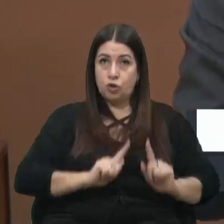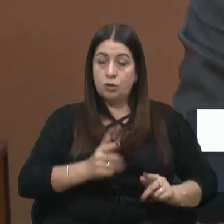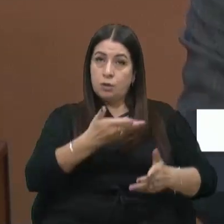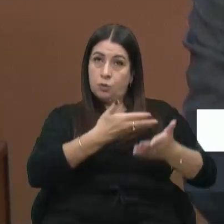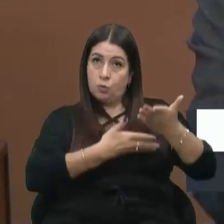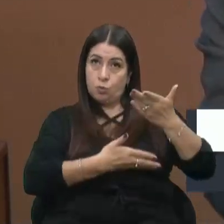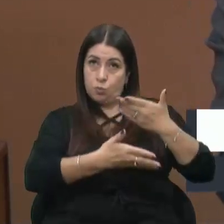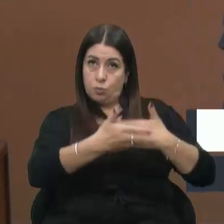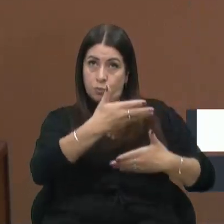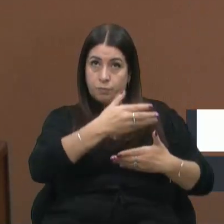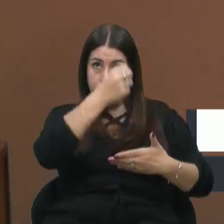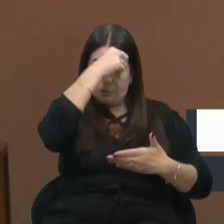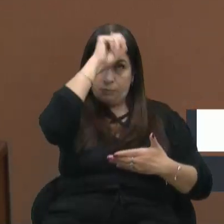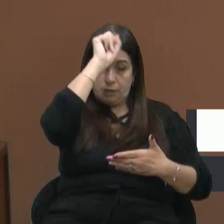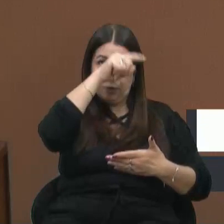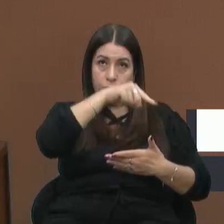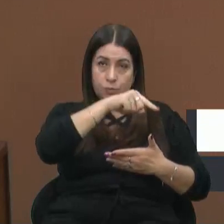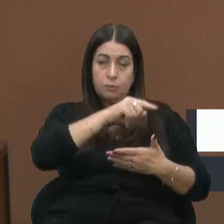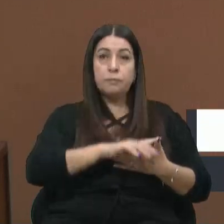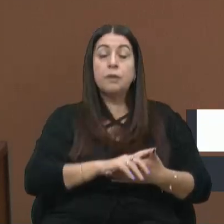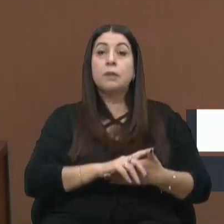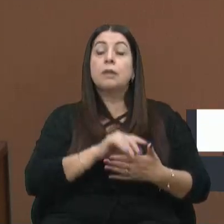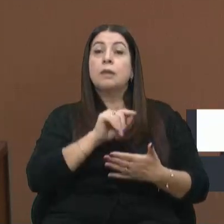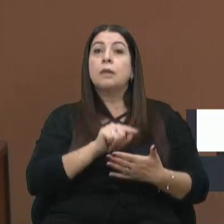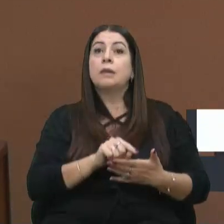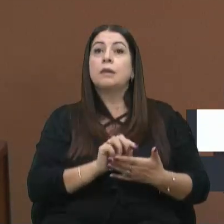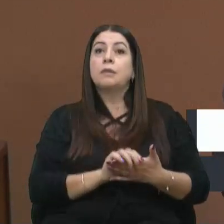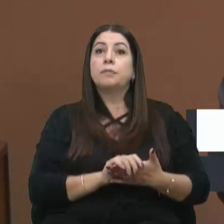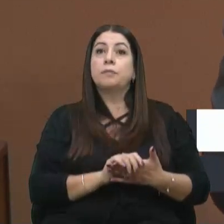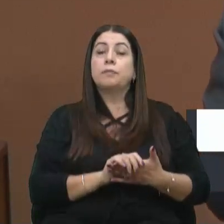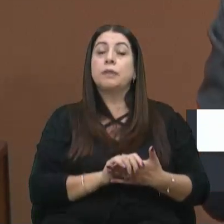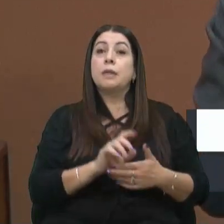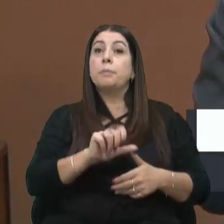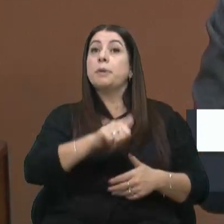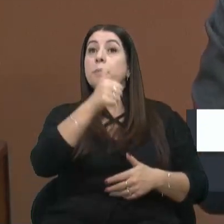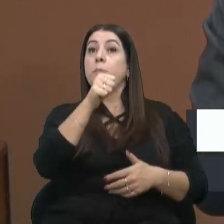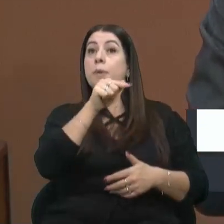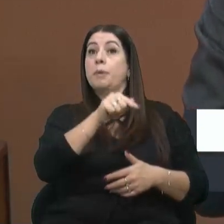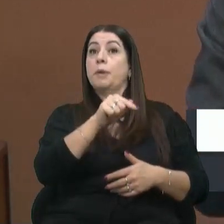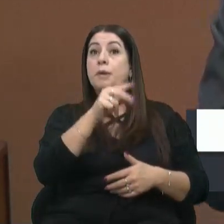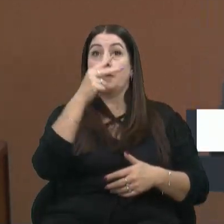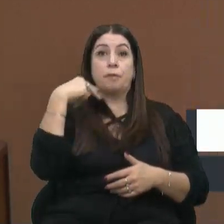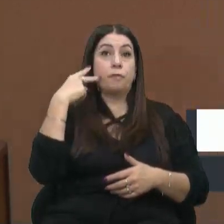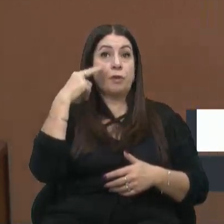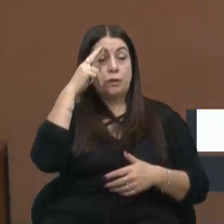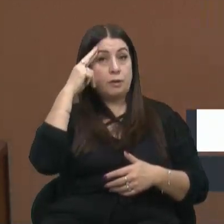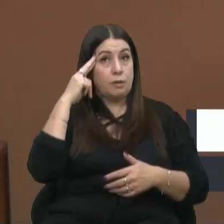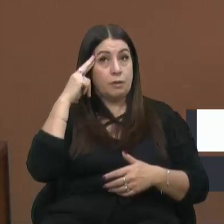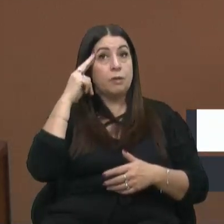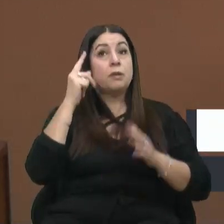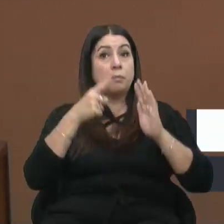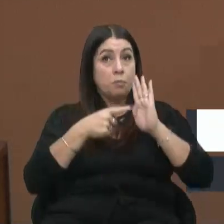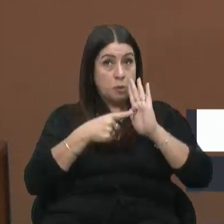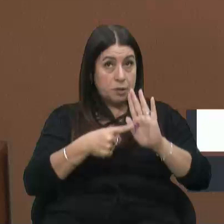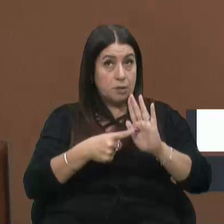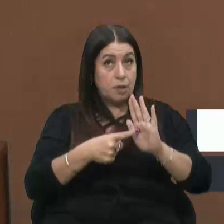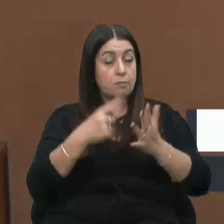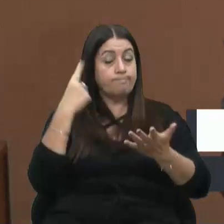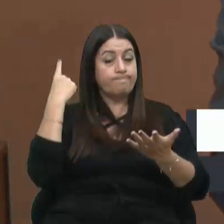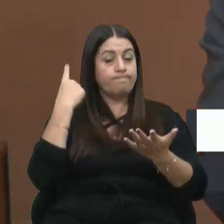compartilhada pela UCS a qual em primeiro lugar do Rafael tem demonstrado